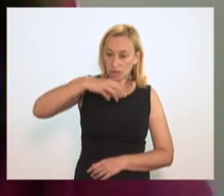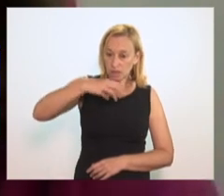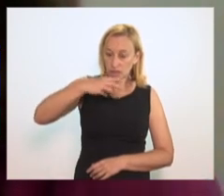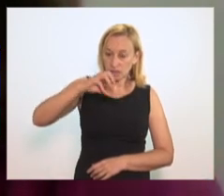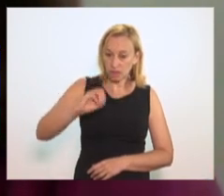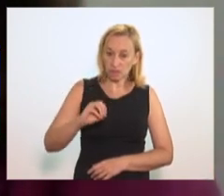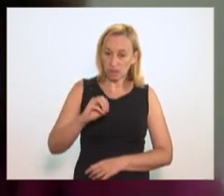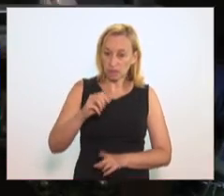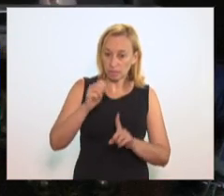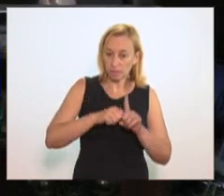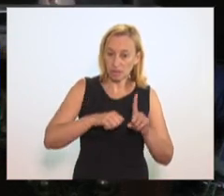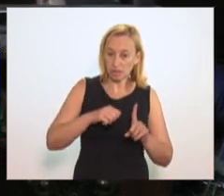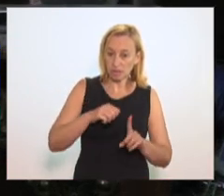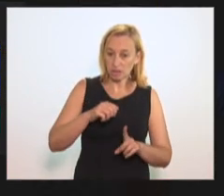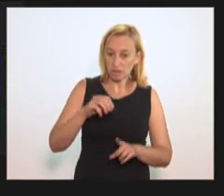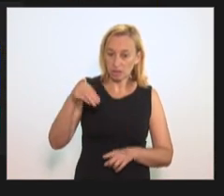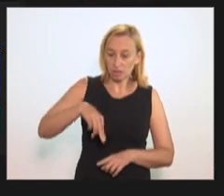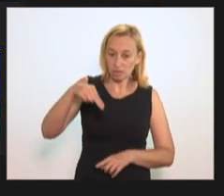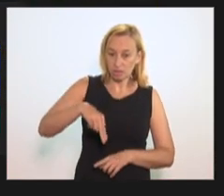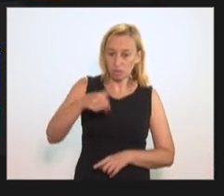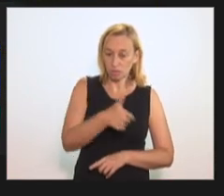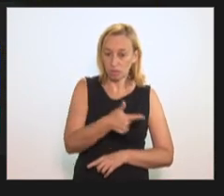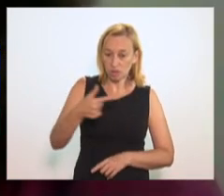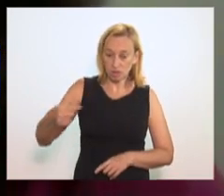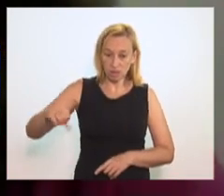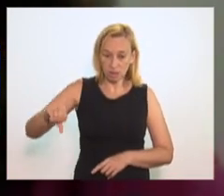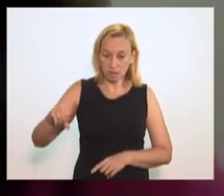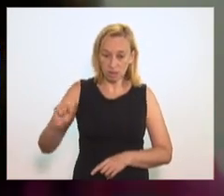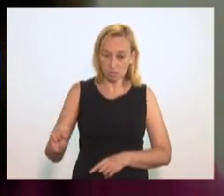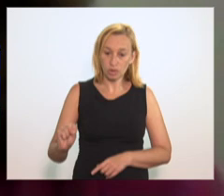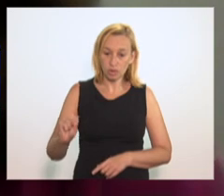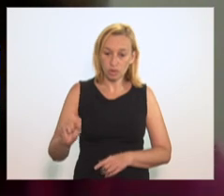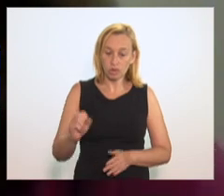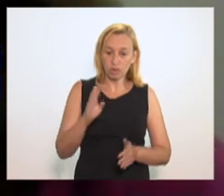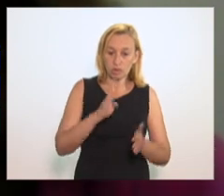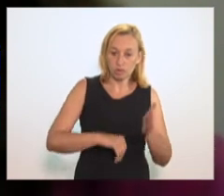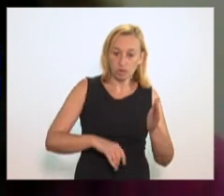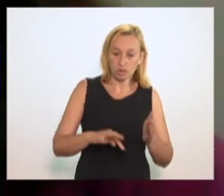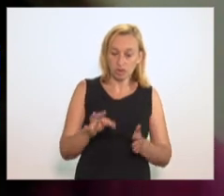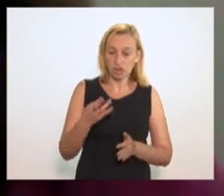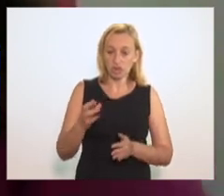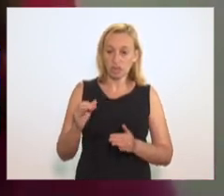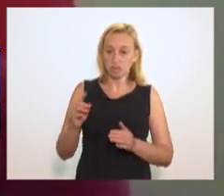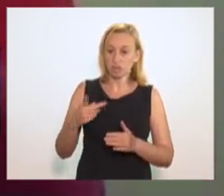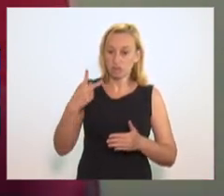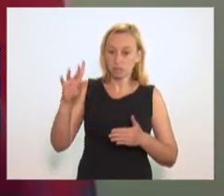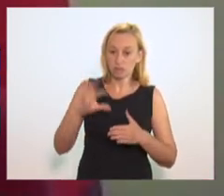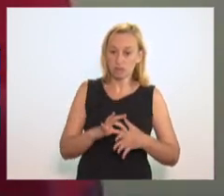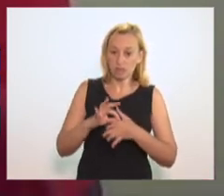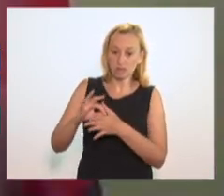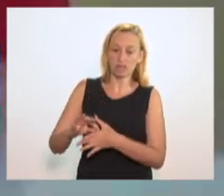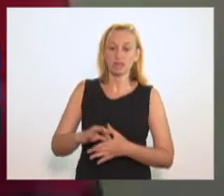2018 cujo veto foi derrubado graças a liderança de vossa excelência